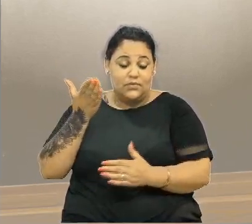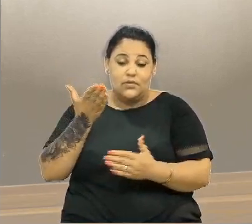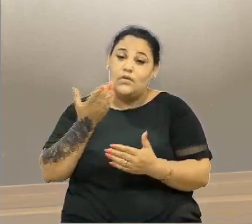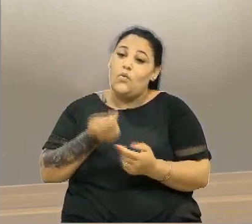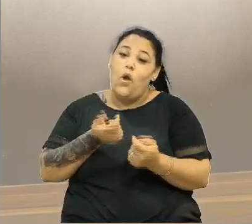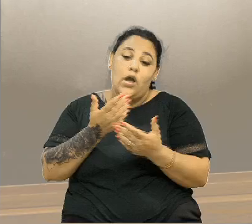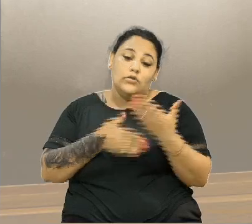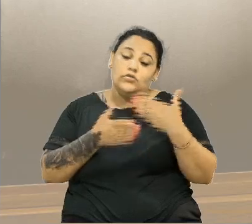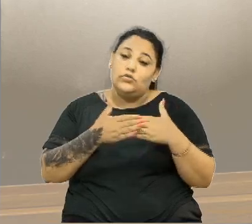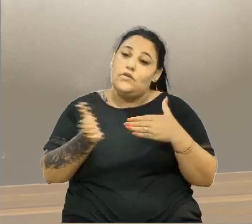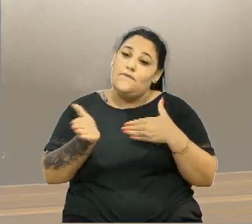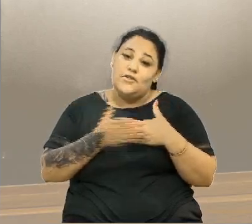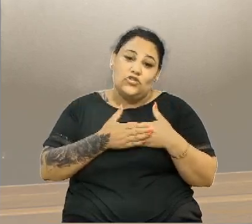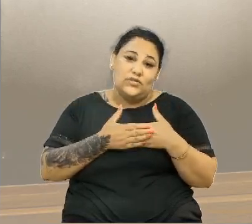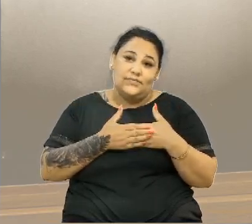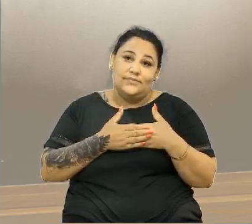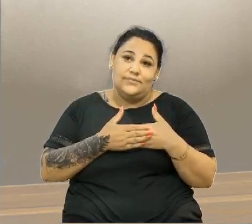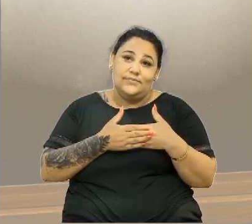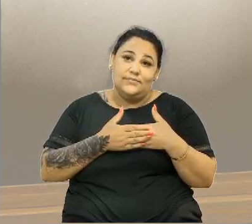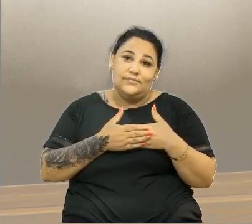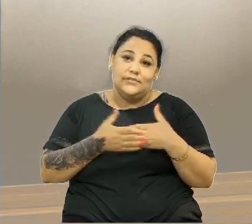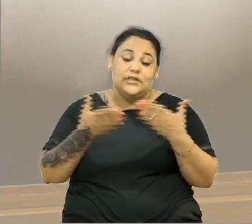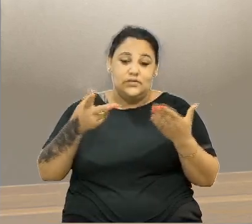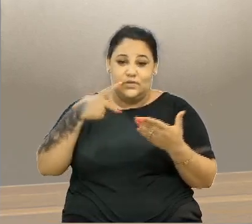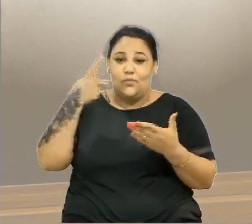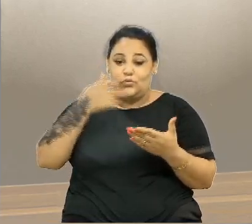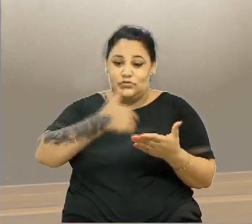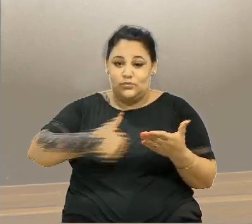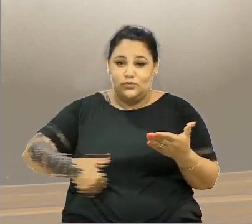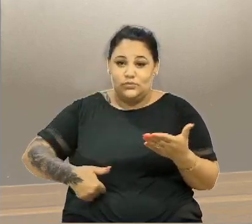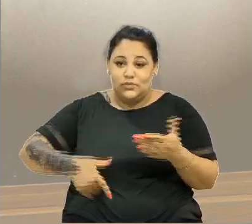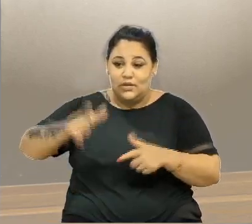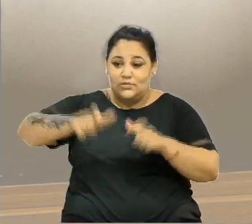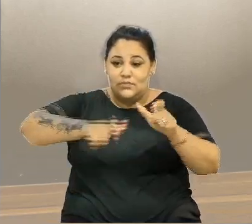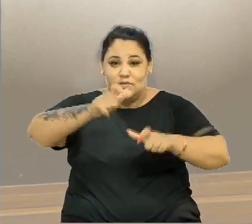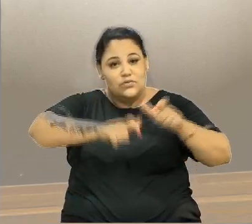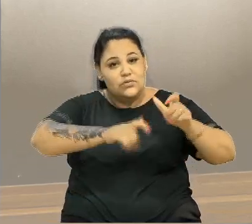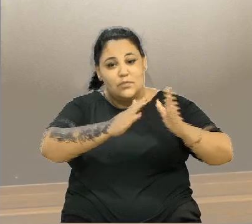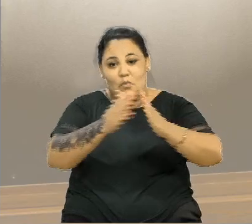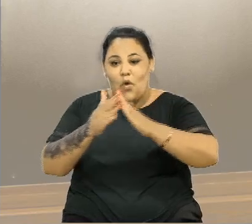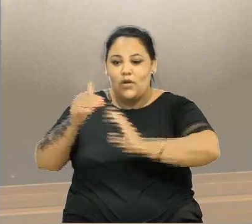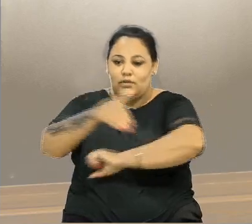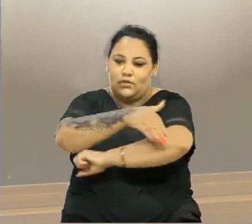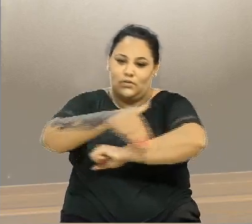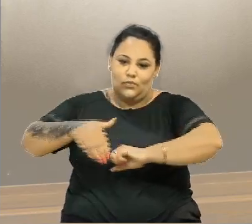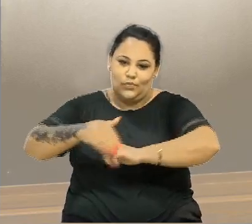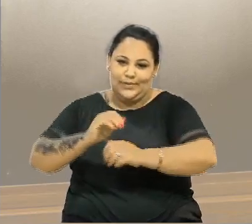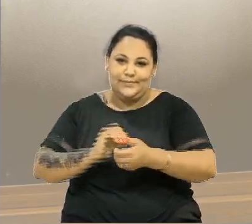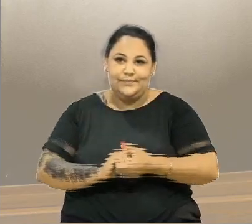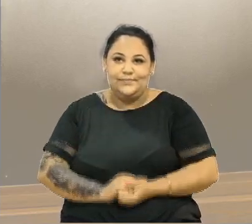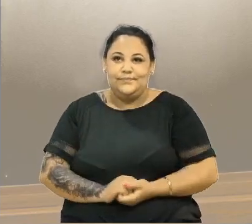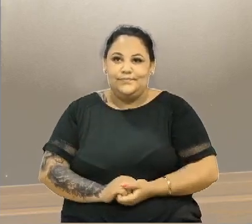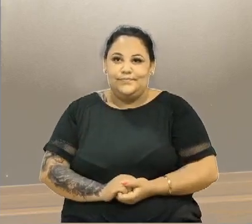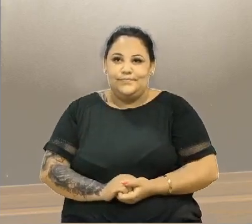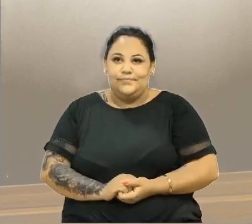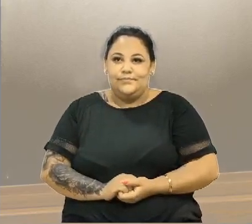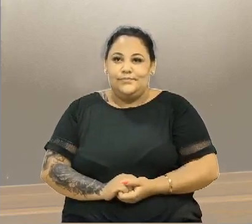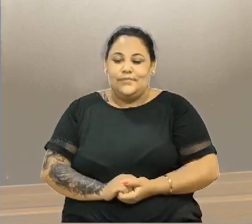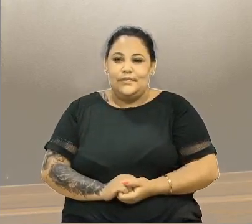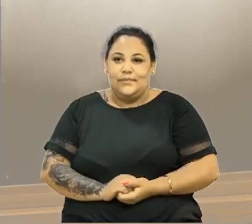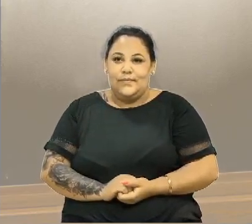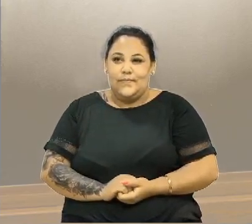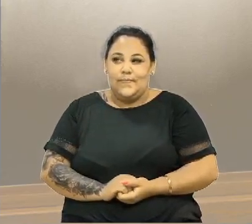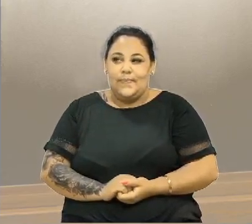praticamente fechadas. Então, isso é política pública para as pessoas em situação de rua. Não é recolher suas